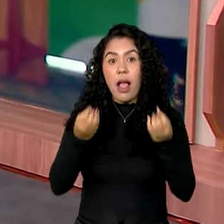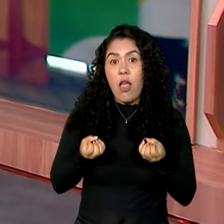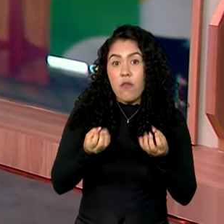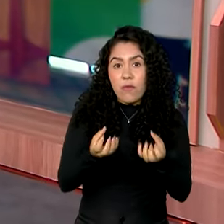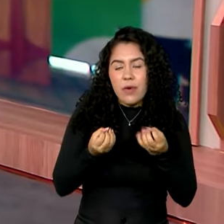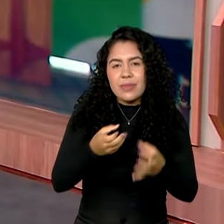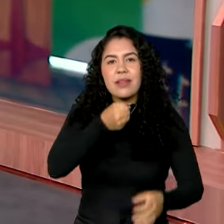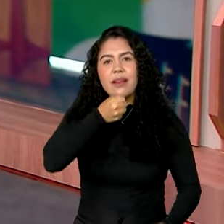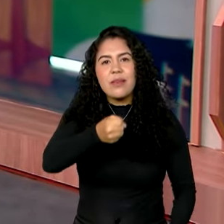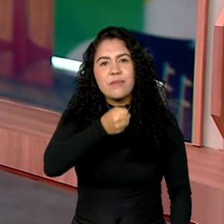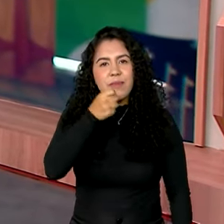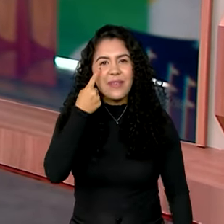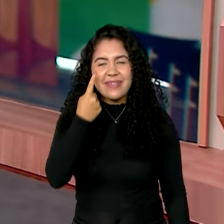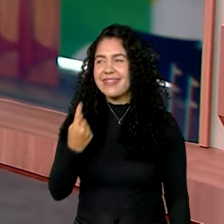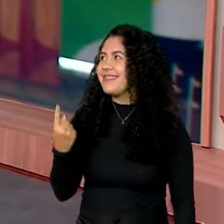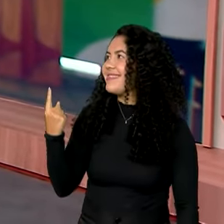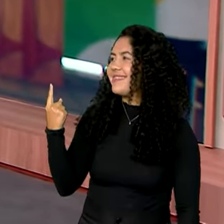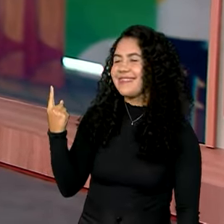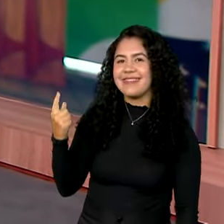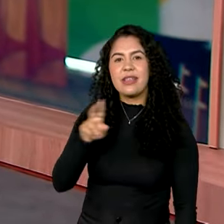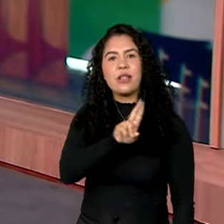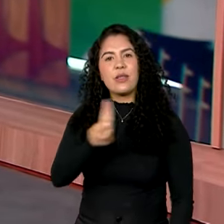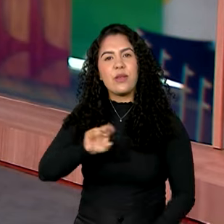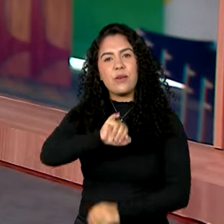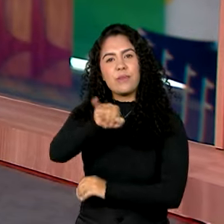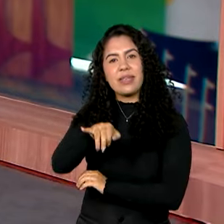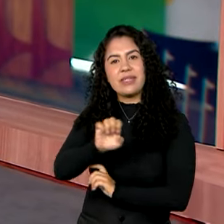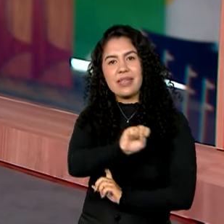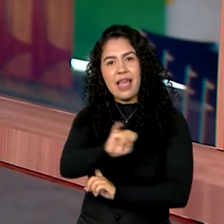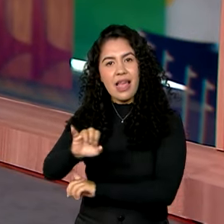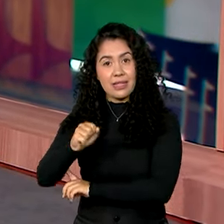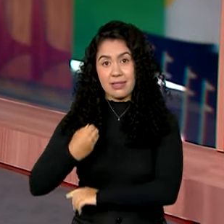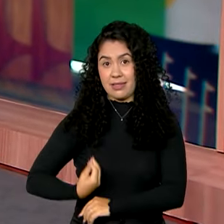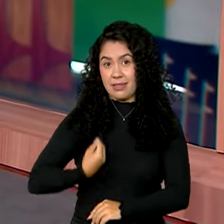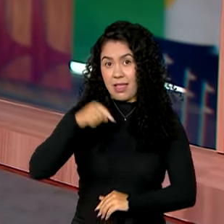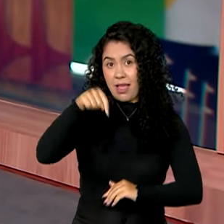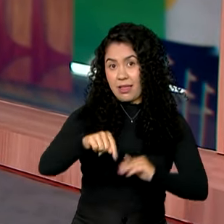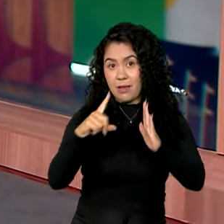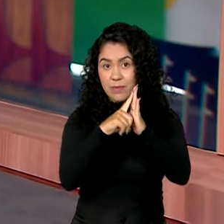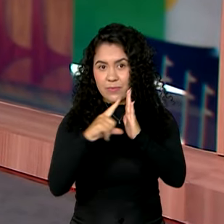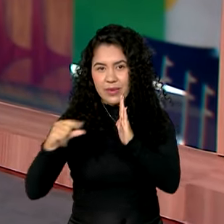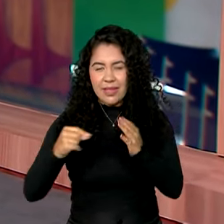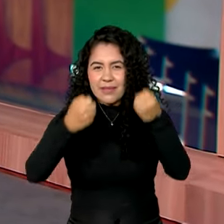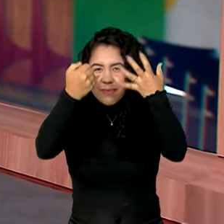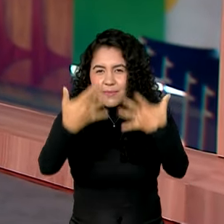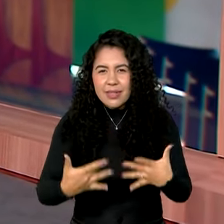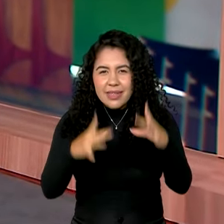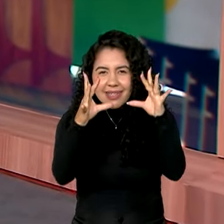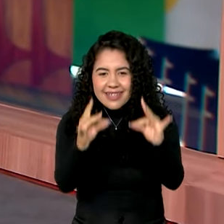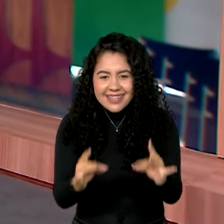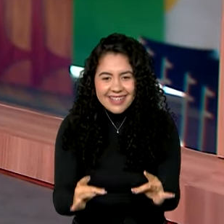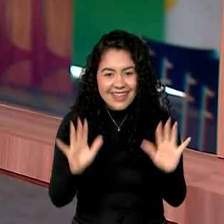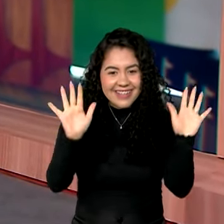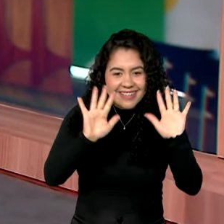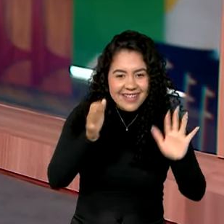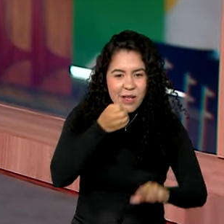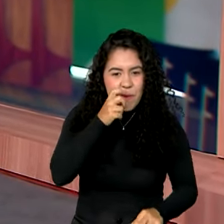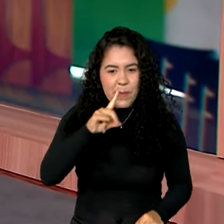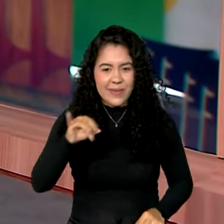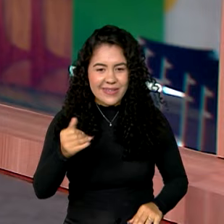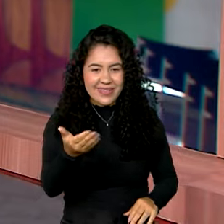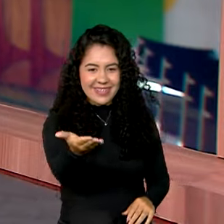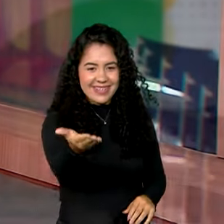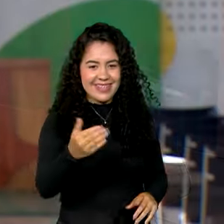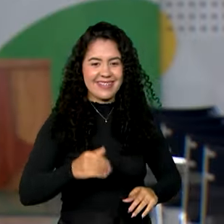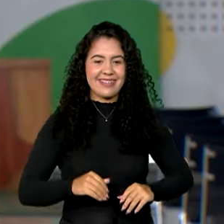Jéssica Gonçalves, que está no Palácio do Planalto, aqui em Brasília, e tem os detalhes para a gente. Bom dia, Jéssica. Oi,